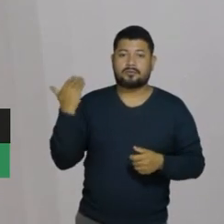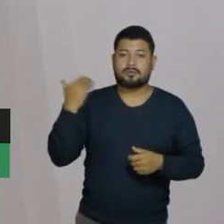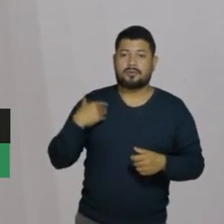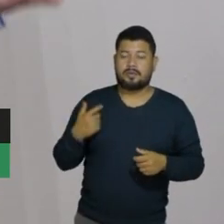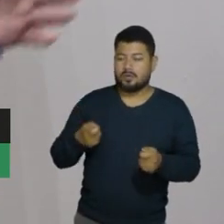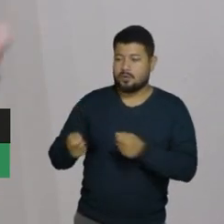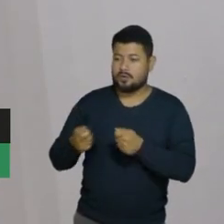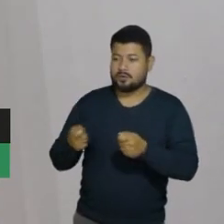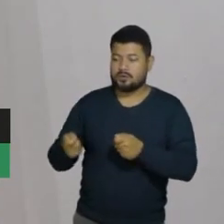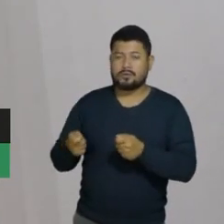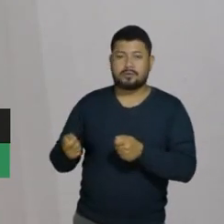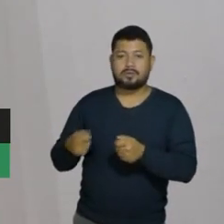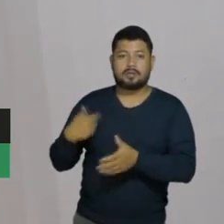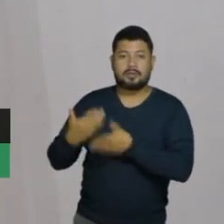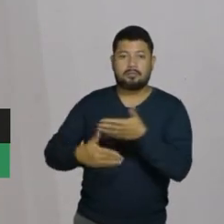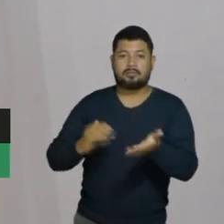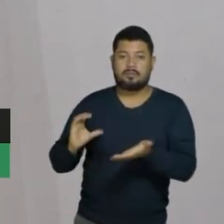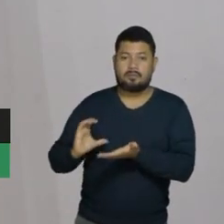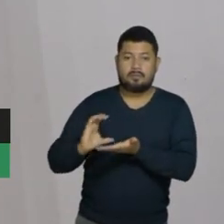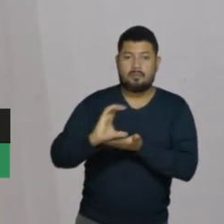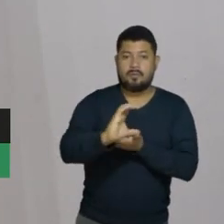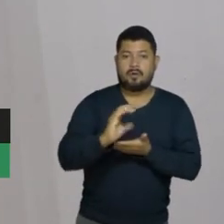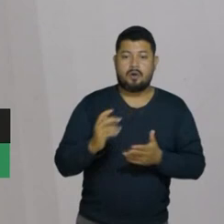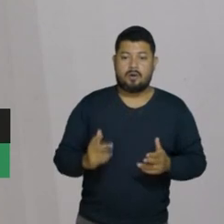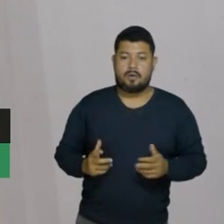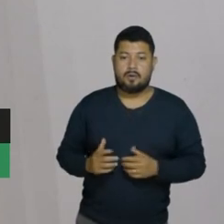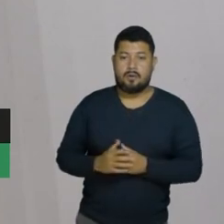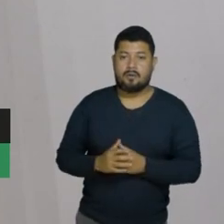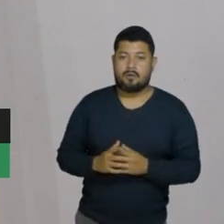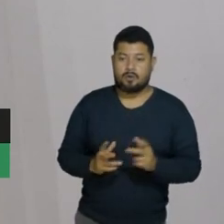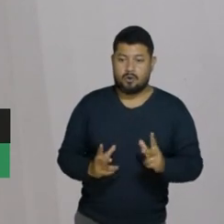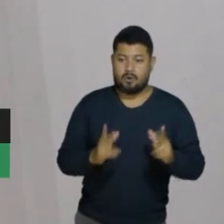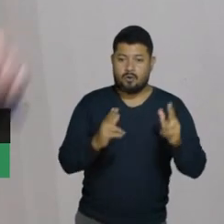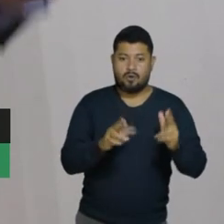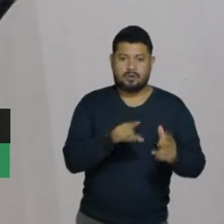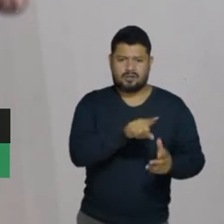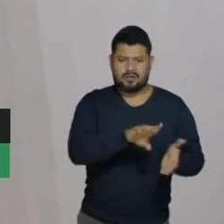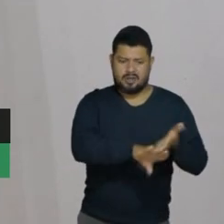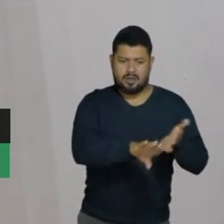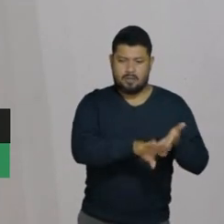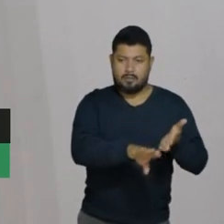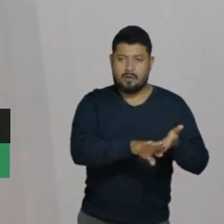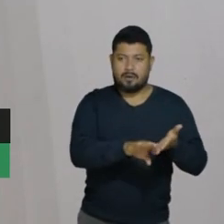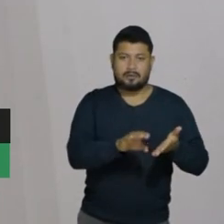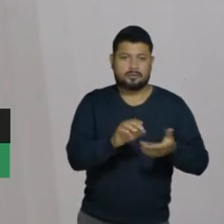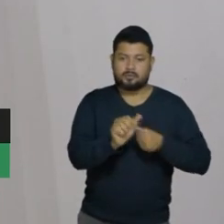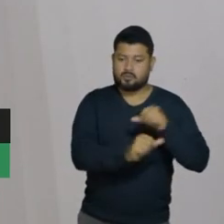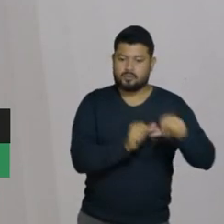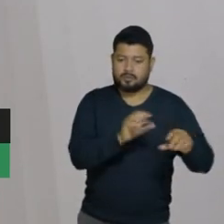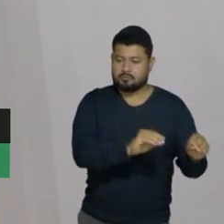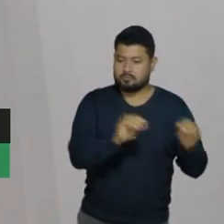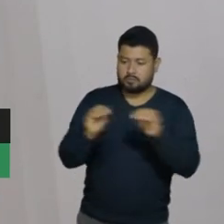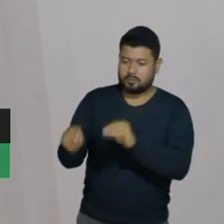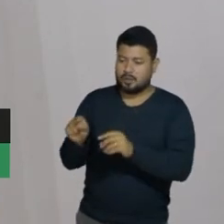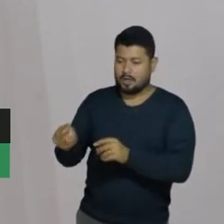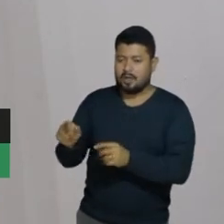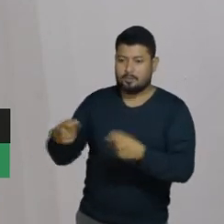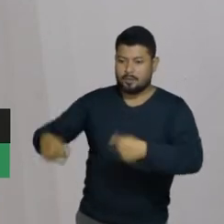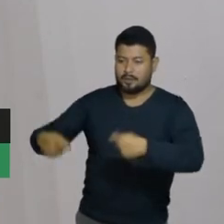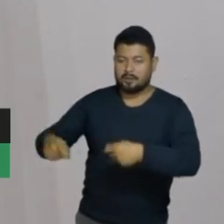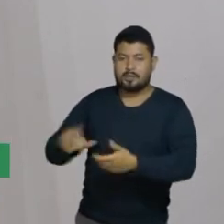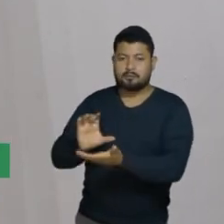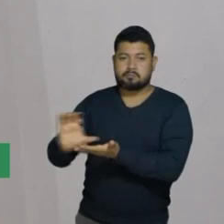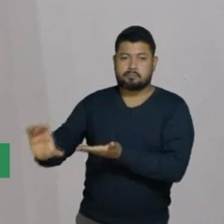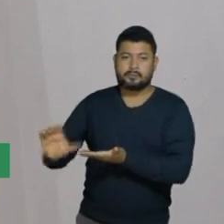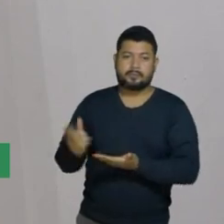para repassar para o outro, corta de onde está sobrando e coloca naquilo que está precisando. Por favor, deputado